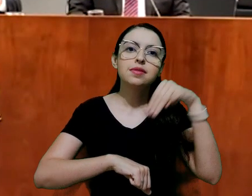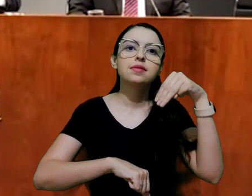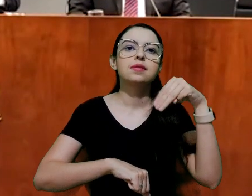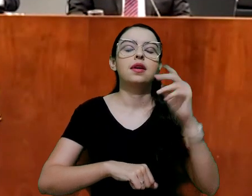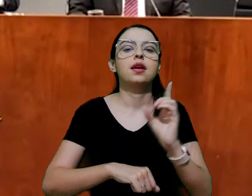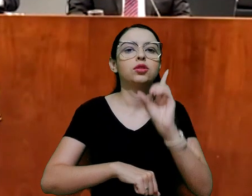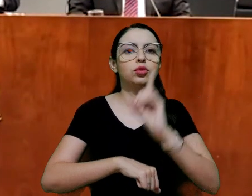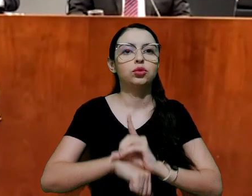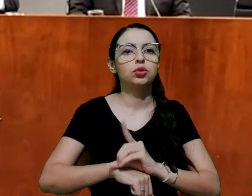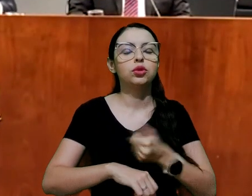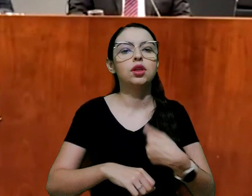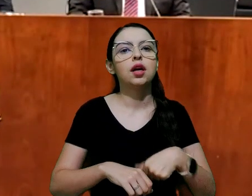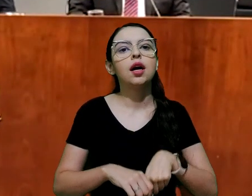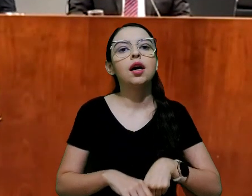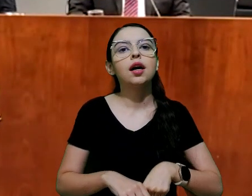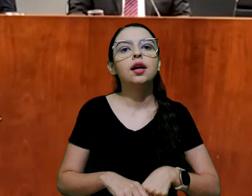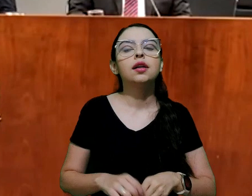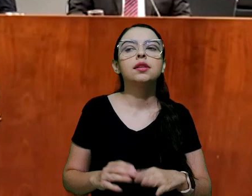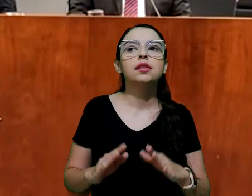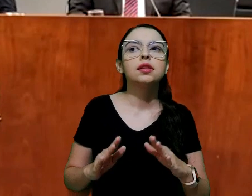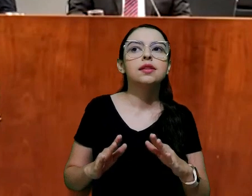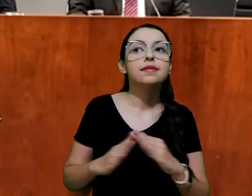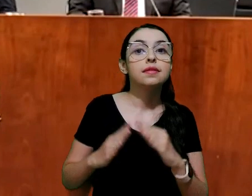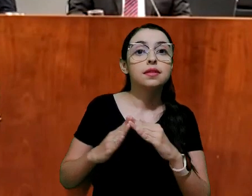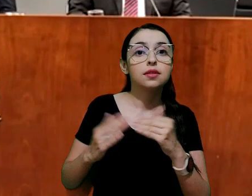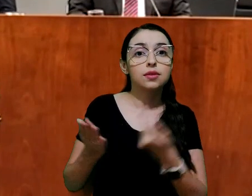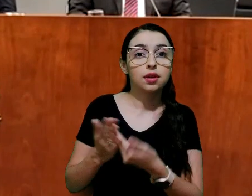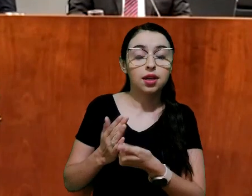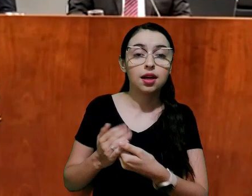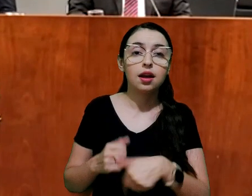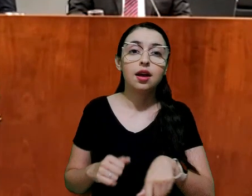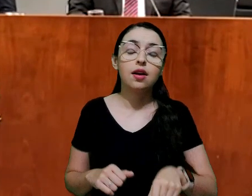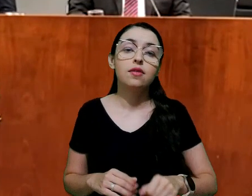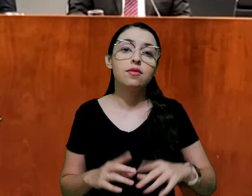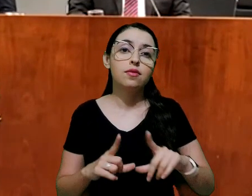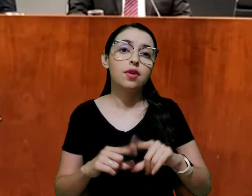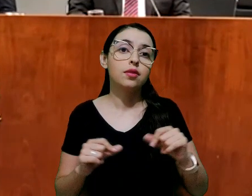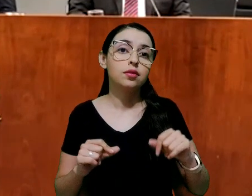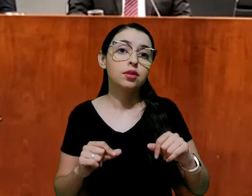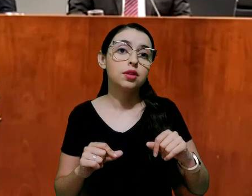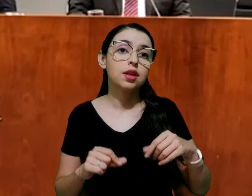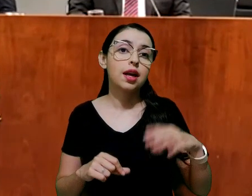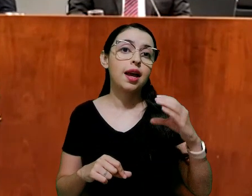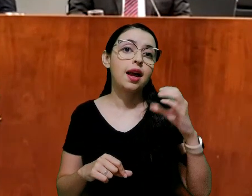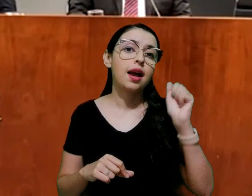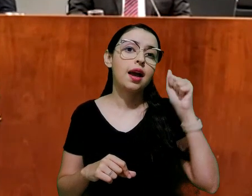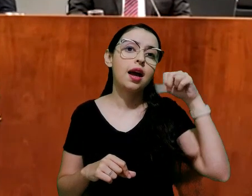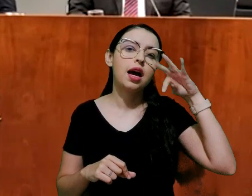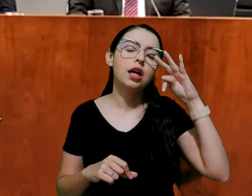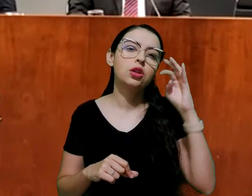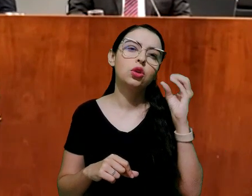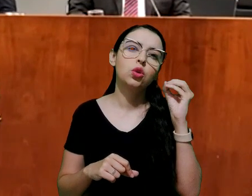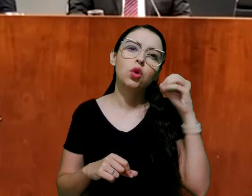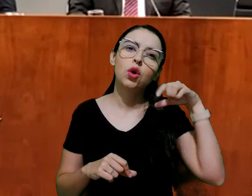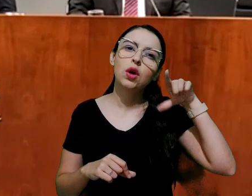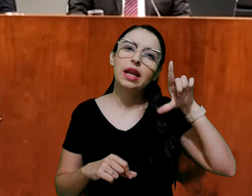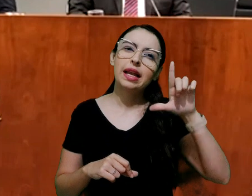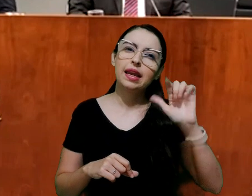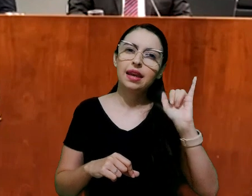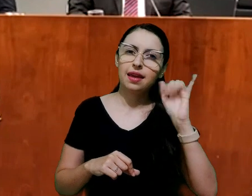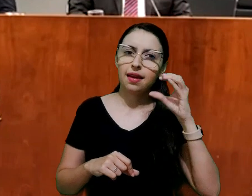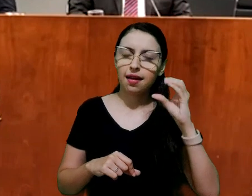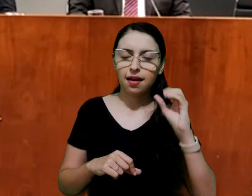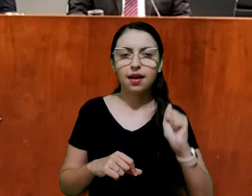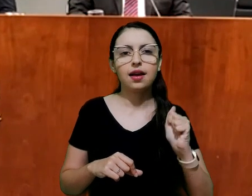Universidade Católica de São Paulo, PUC, instituição onde obteve os títulos de livre-docente, doutor e mestre. É advogada, parecerista